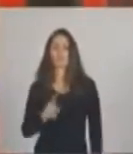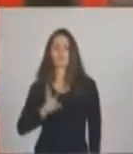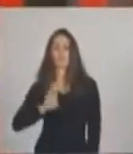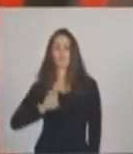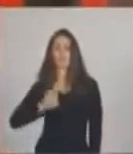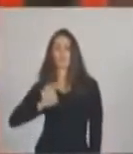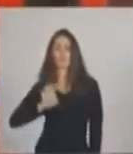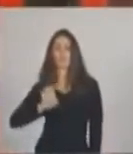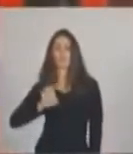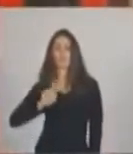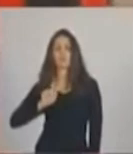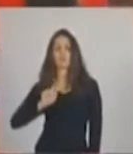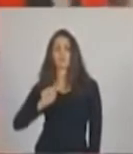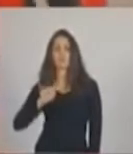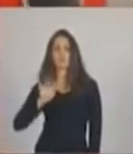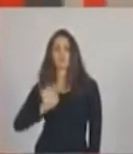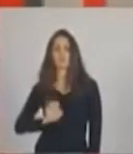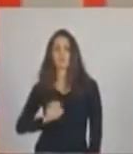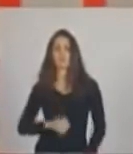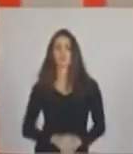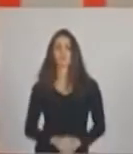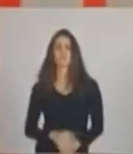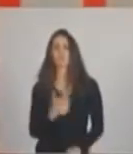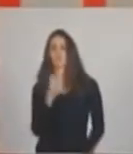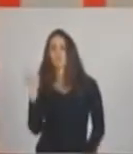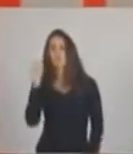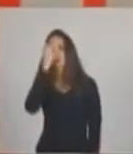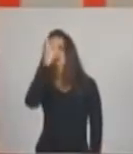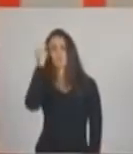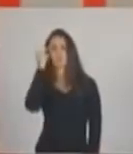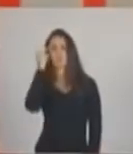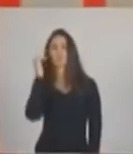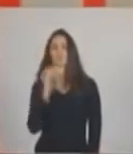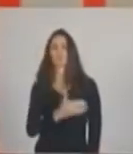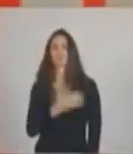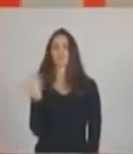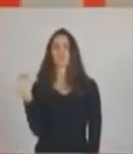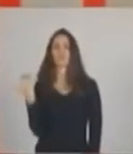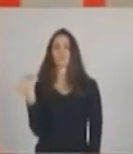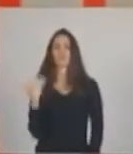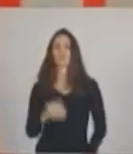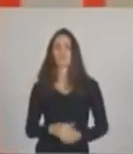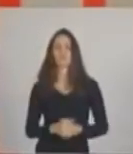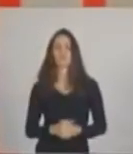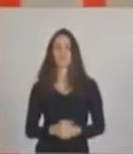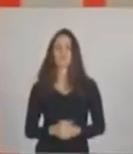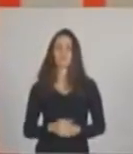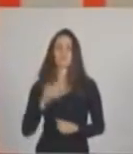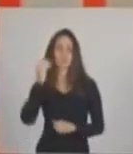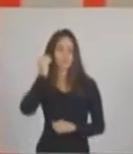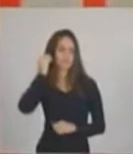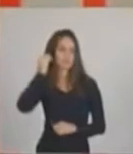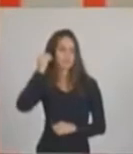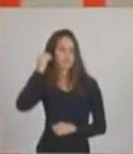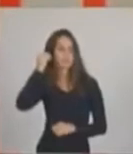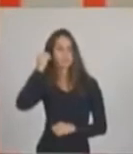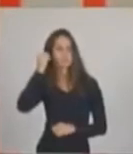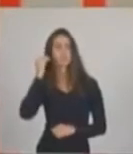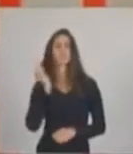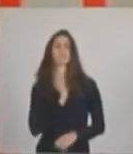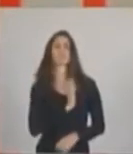Regiane. Outra pessoa querida que faleceu, desta vez de